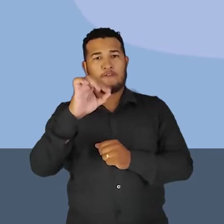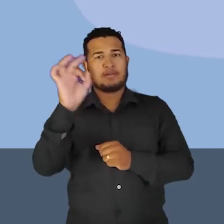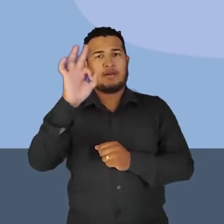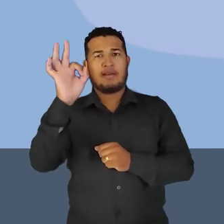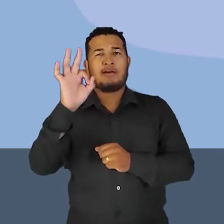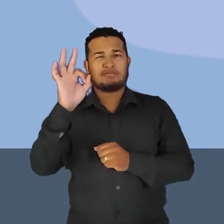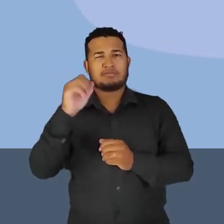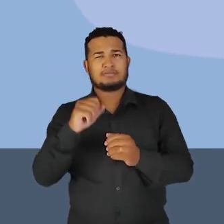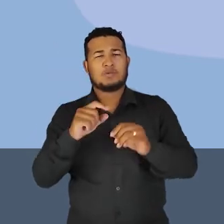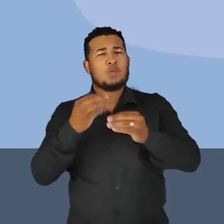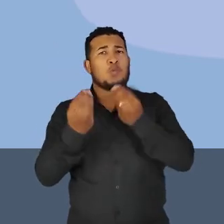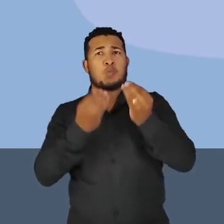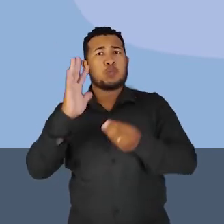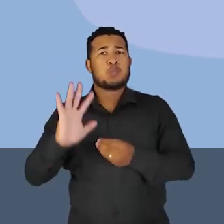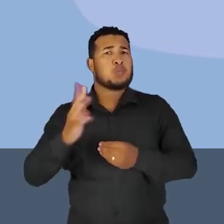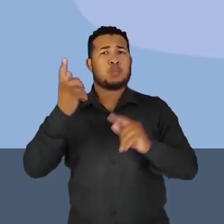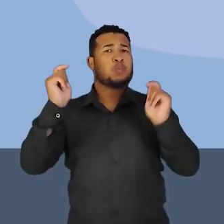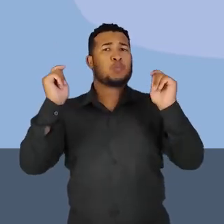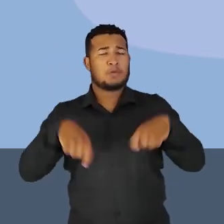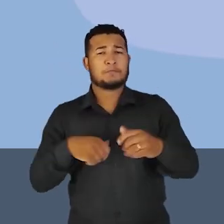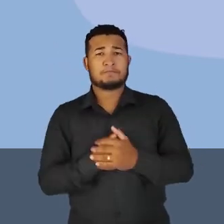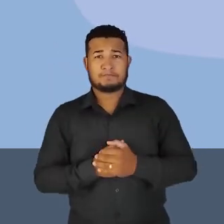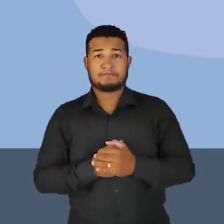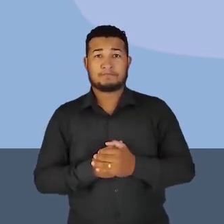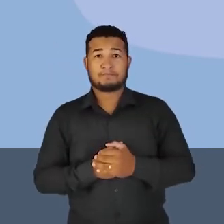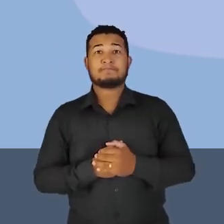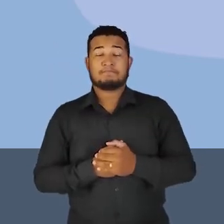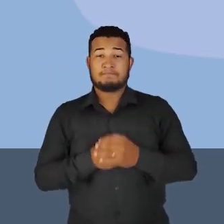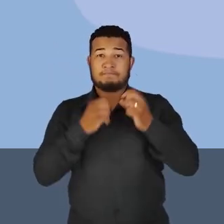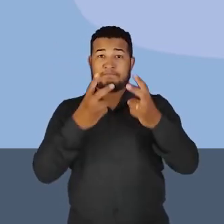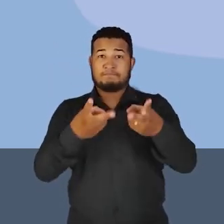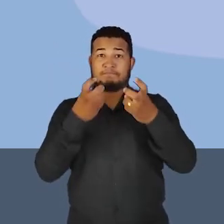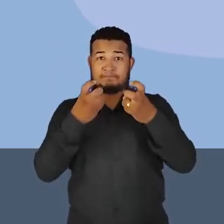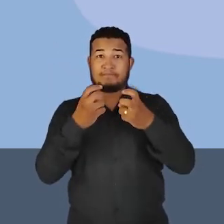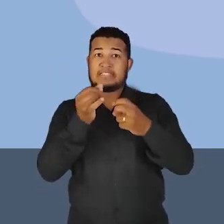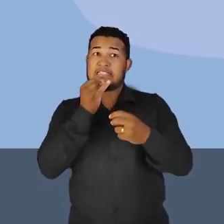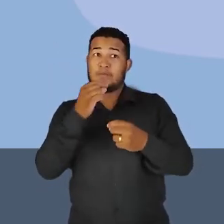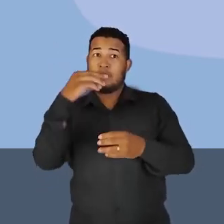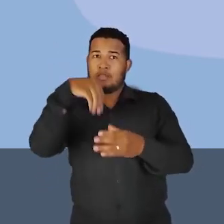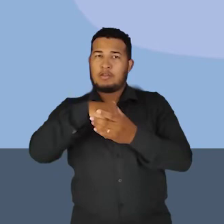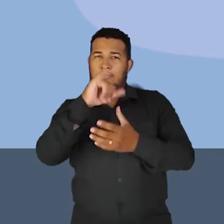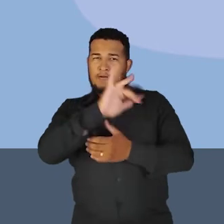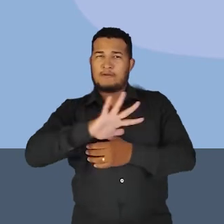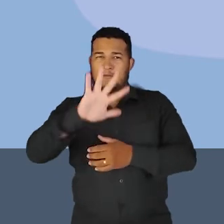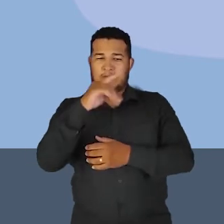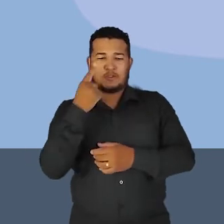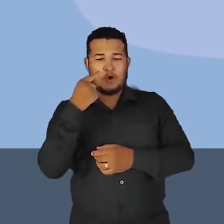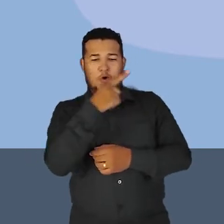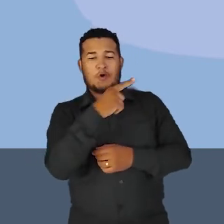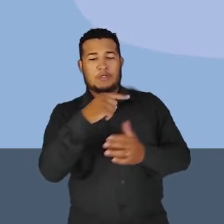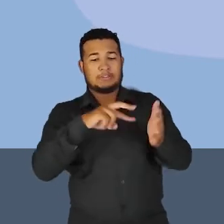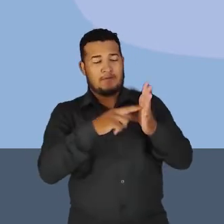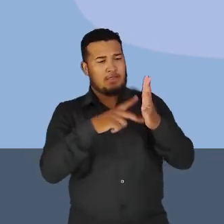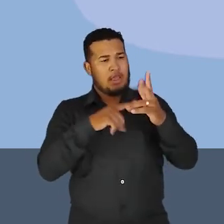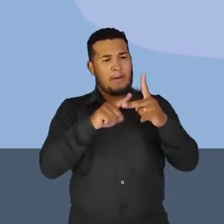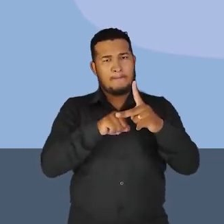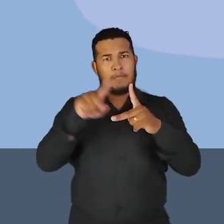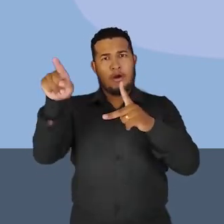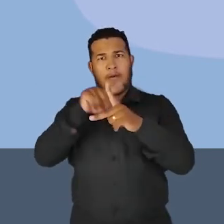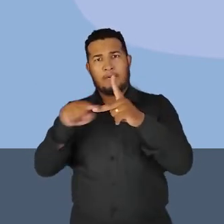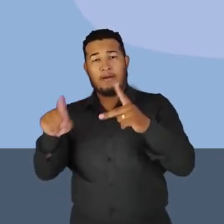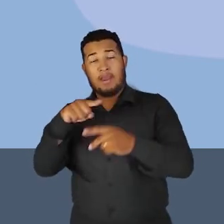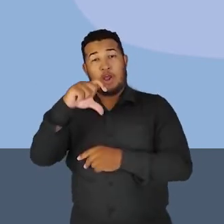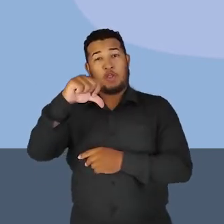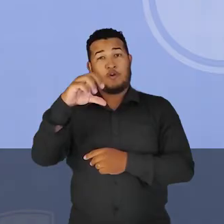si. O que aconteceria? Observe que na minha figura eu estou traçando para vocês ali, ó, um ângulo de